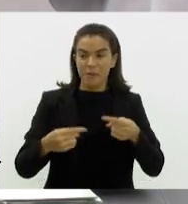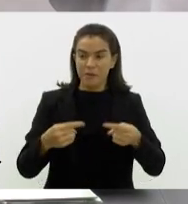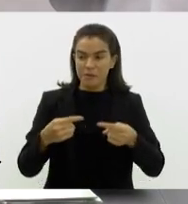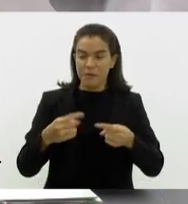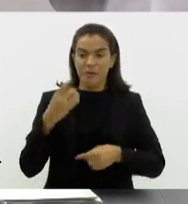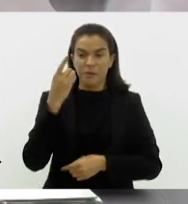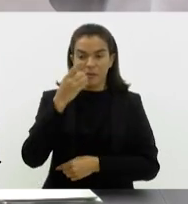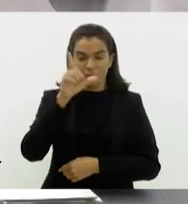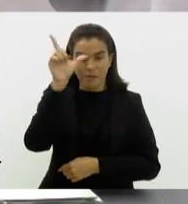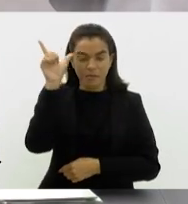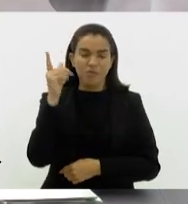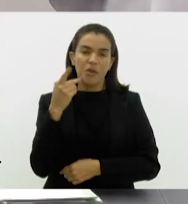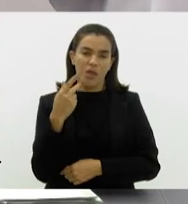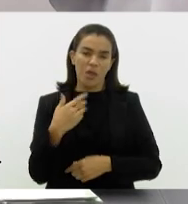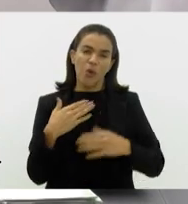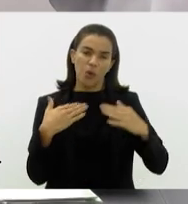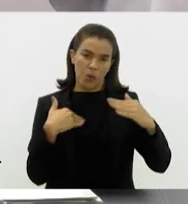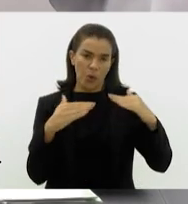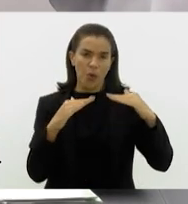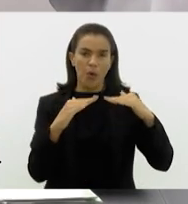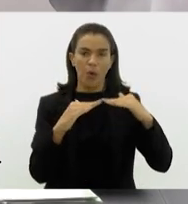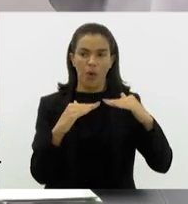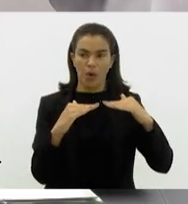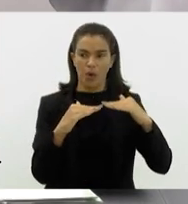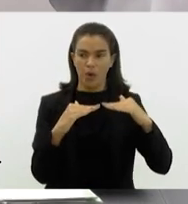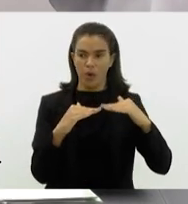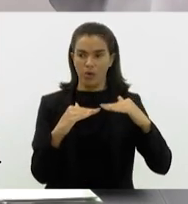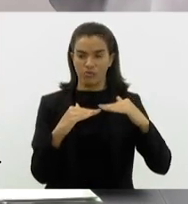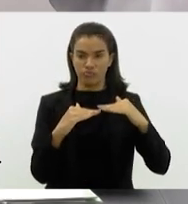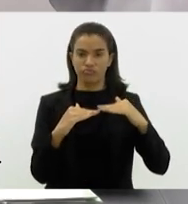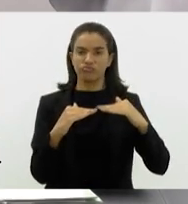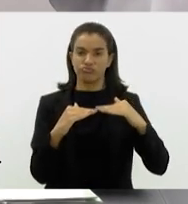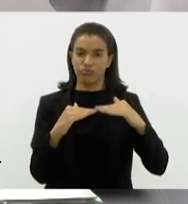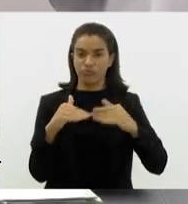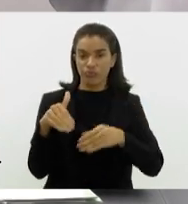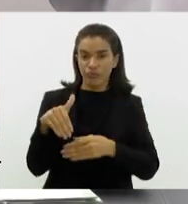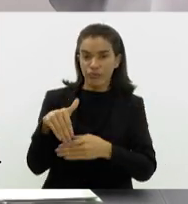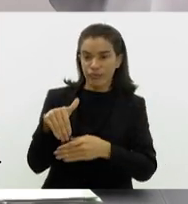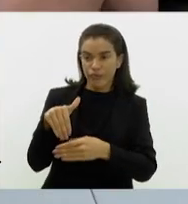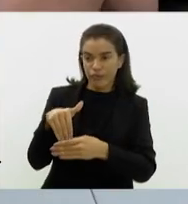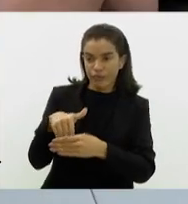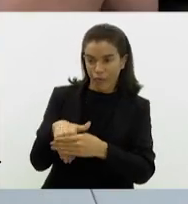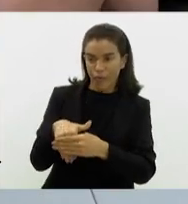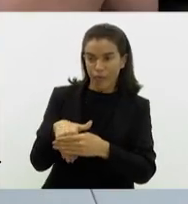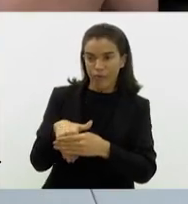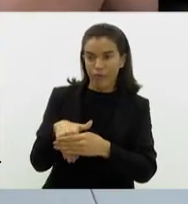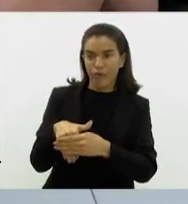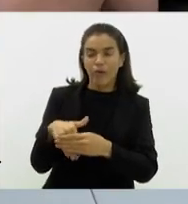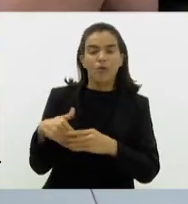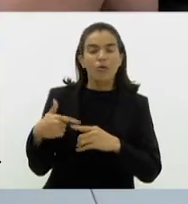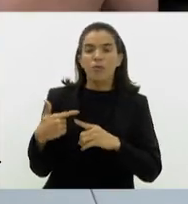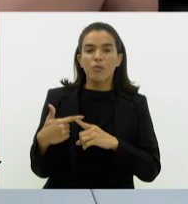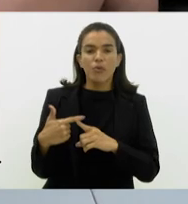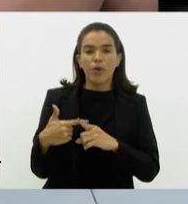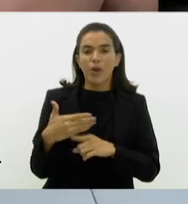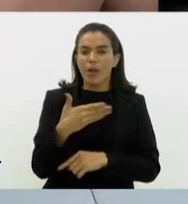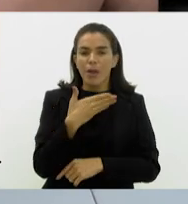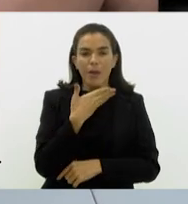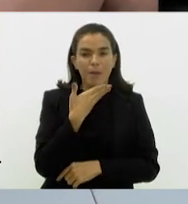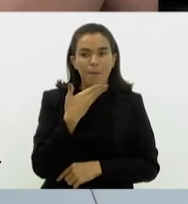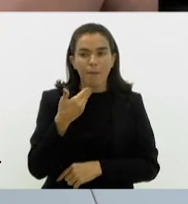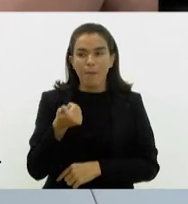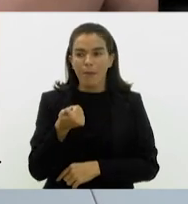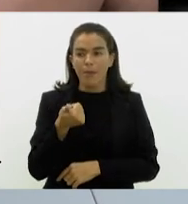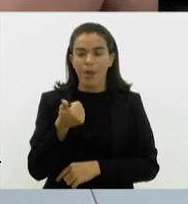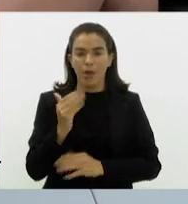Luiz Paulo. Presidente, eu concordo plenamente com o voto, porque é muito melhor ser